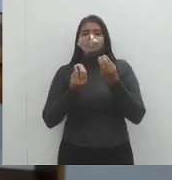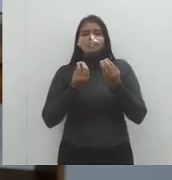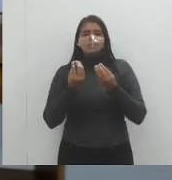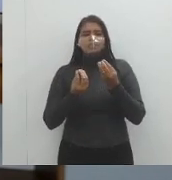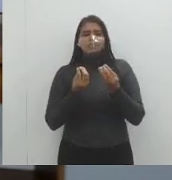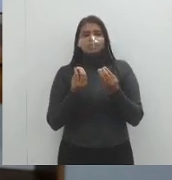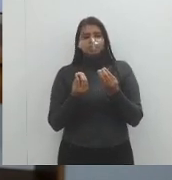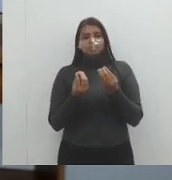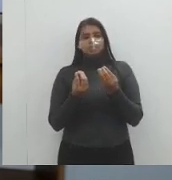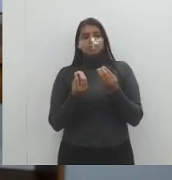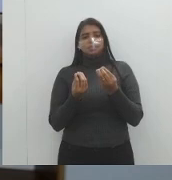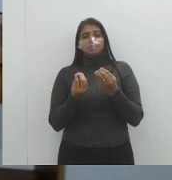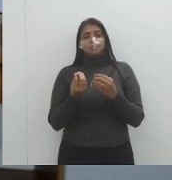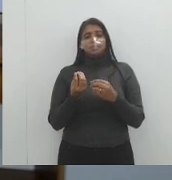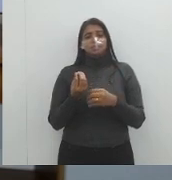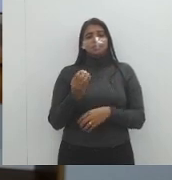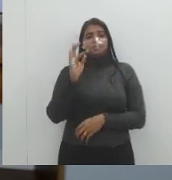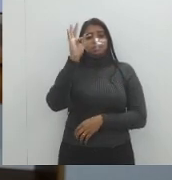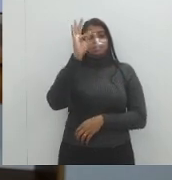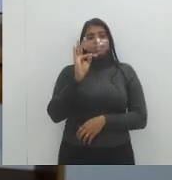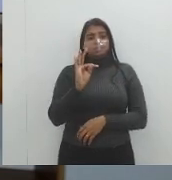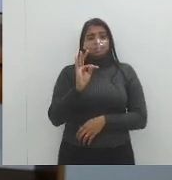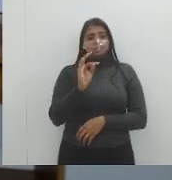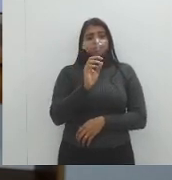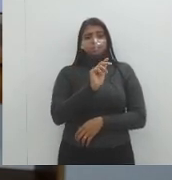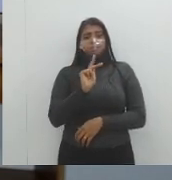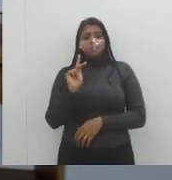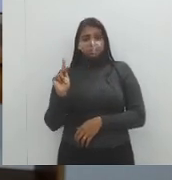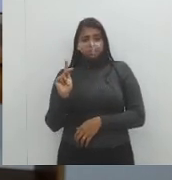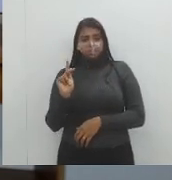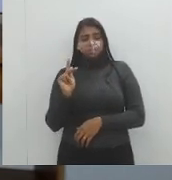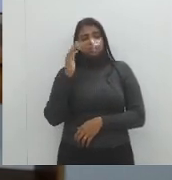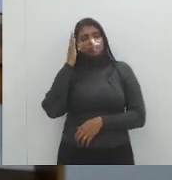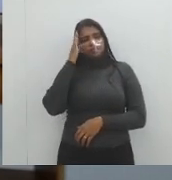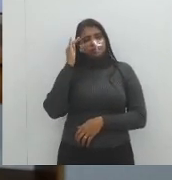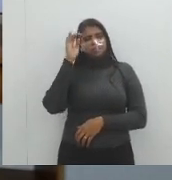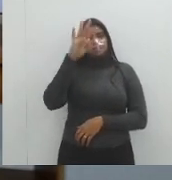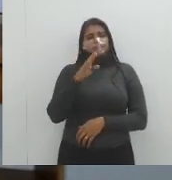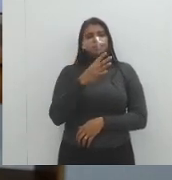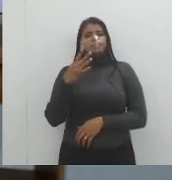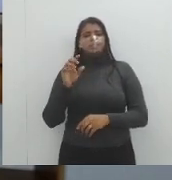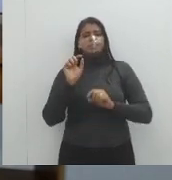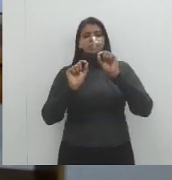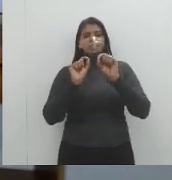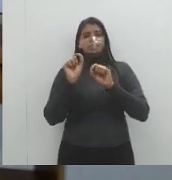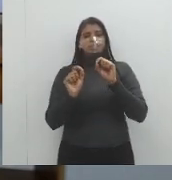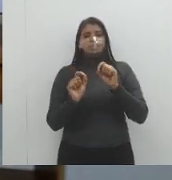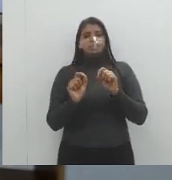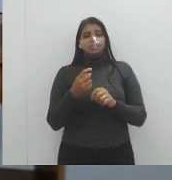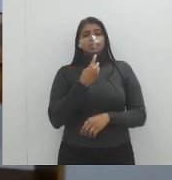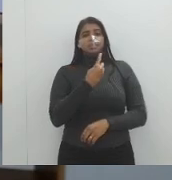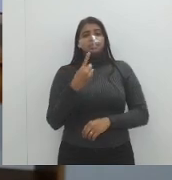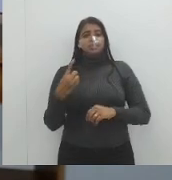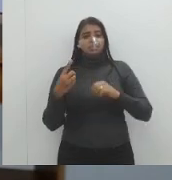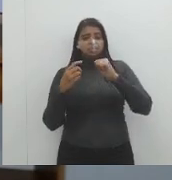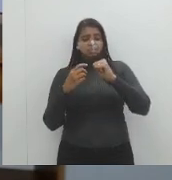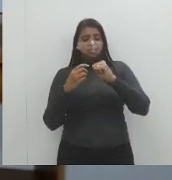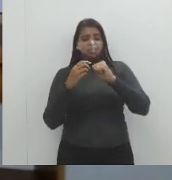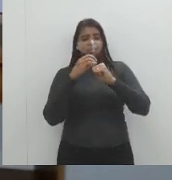identifica o átomo na tabela periódica? Então, para a gente entender a tabela, a gente tem que entender que cada átomo ele tem